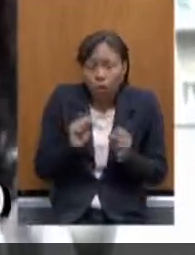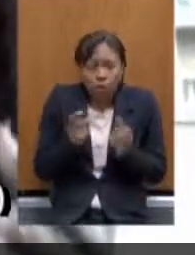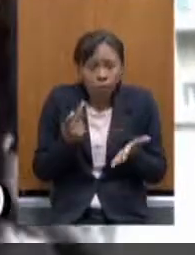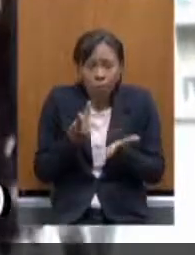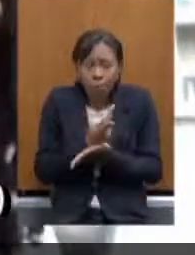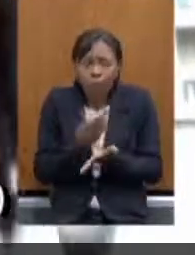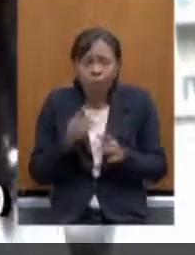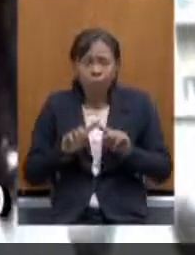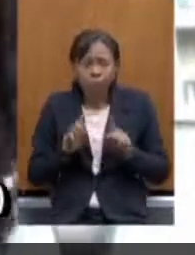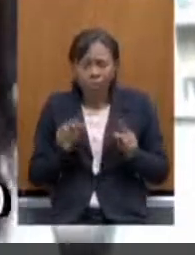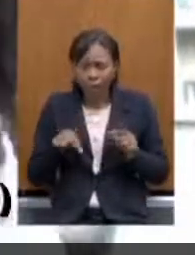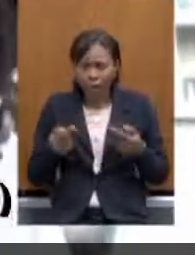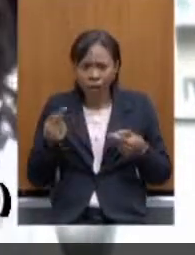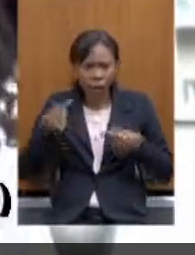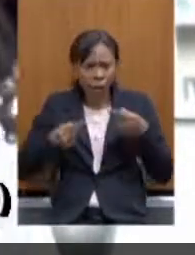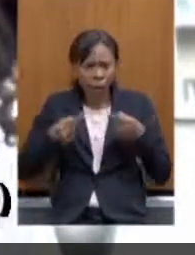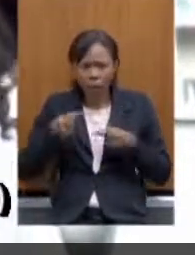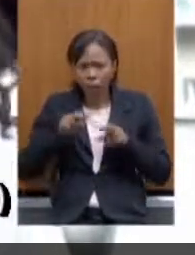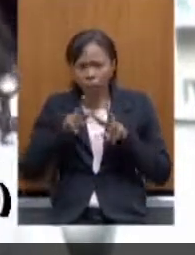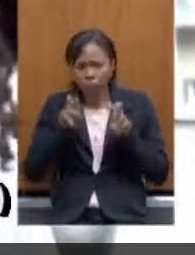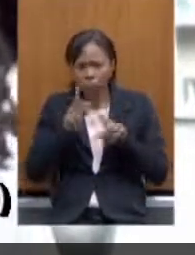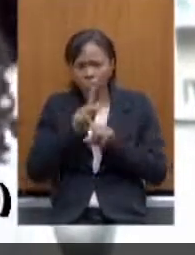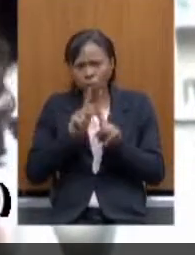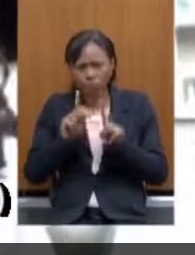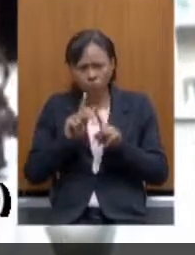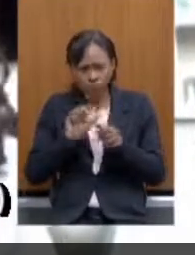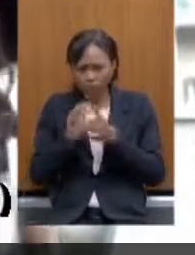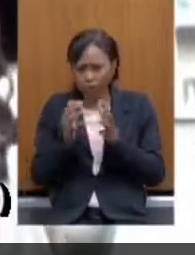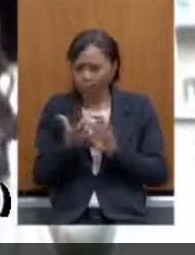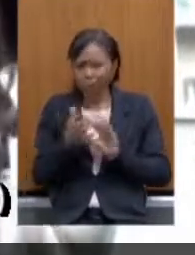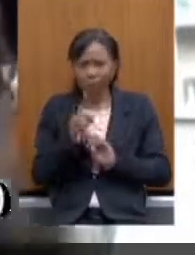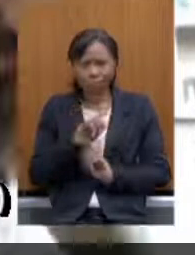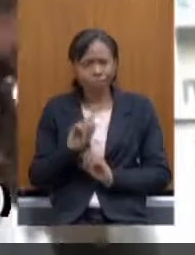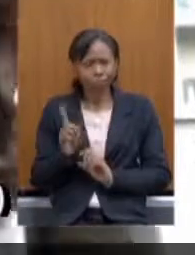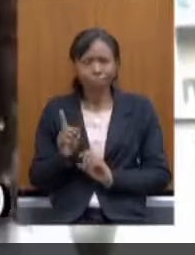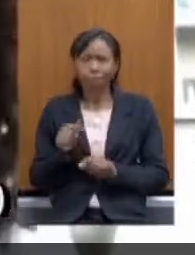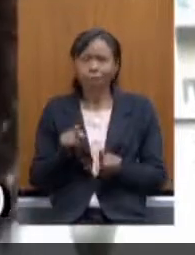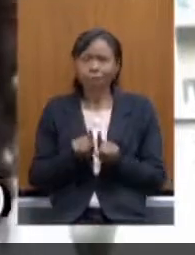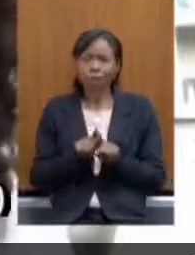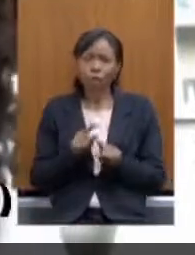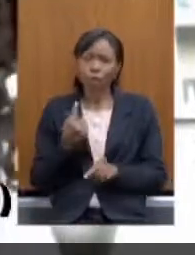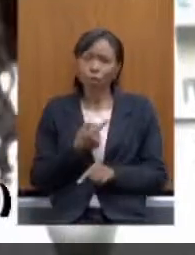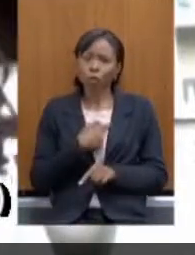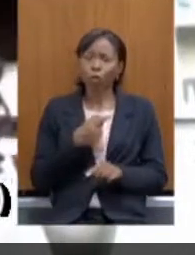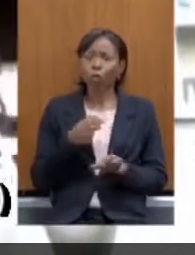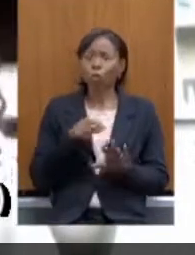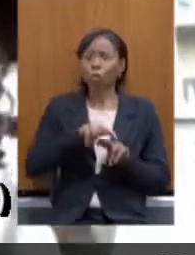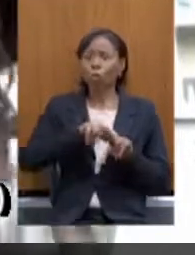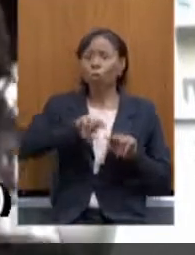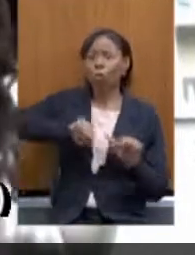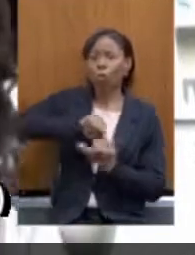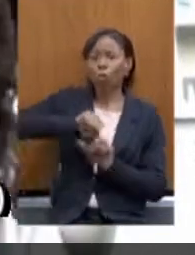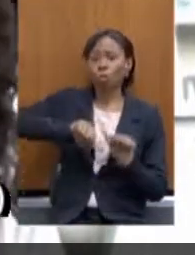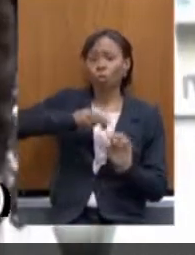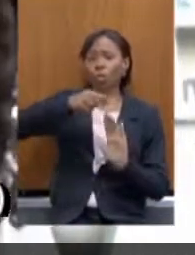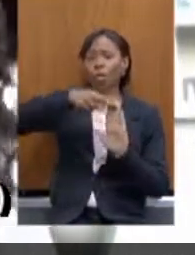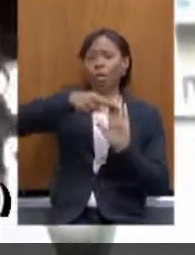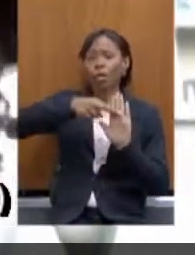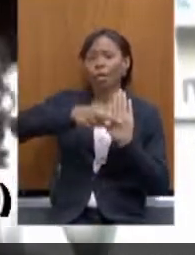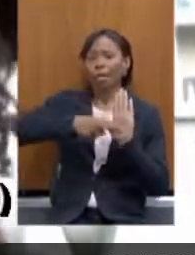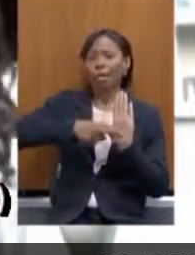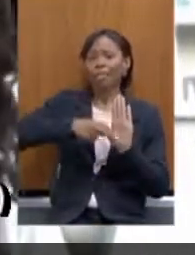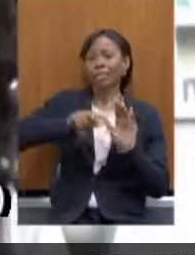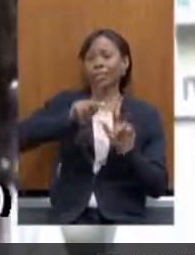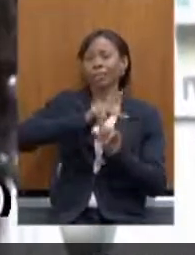discutindo a reforma da previdência e ainda mais quando a gente está mudando regime de previdência olá pessoal